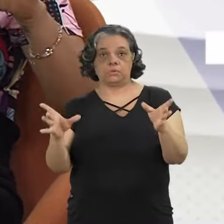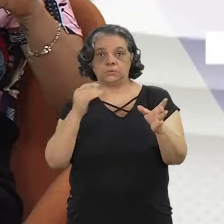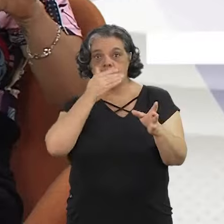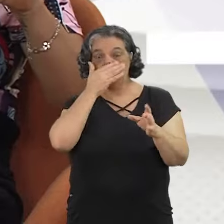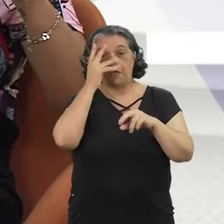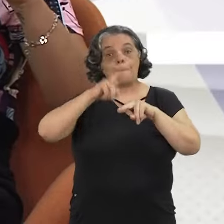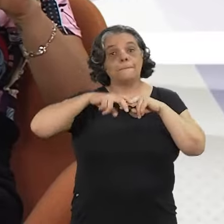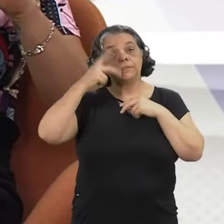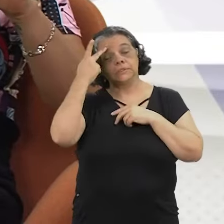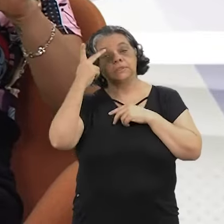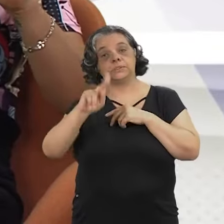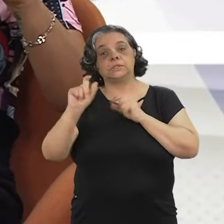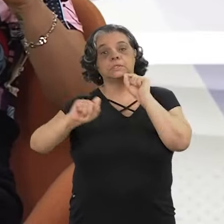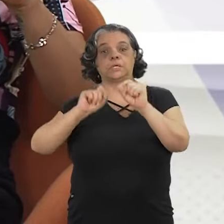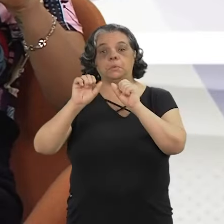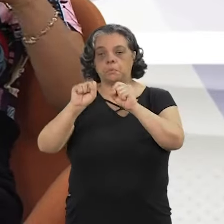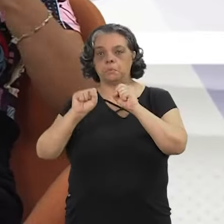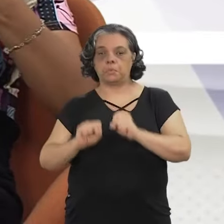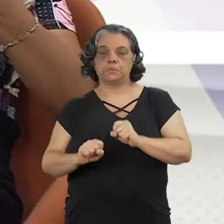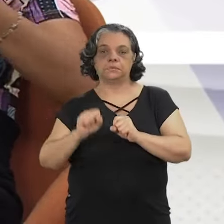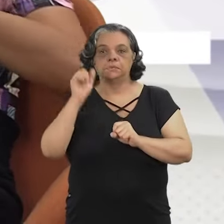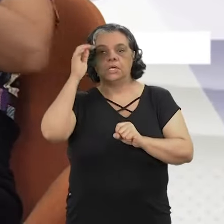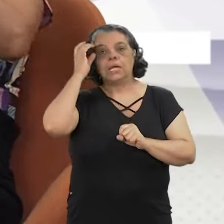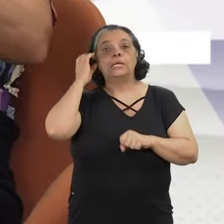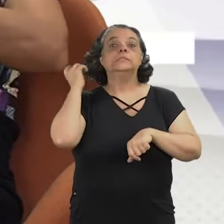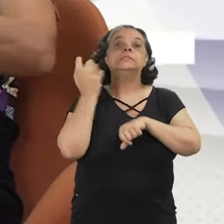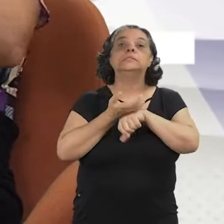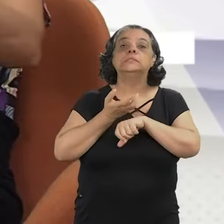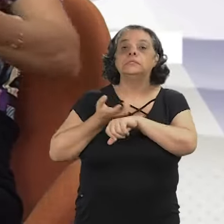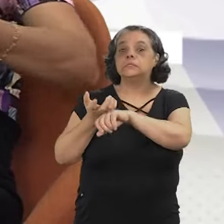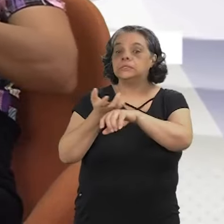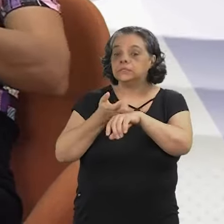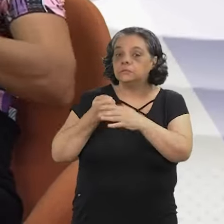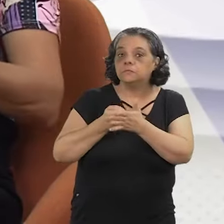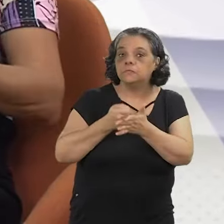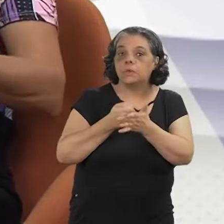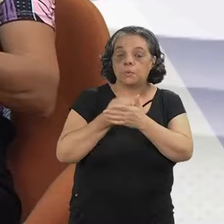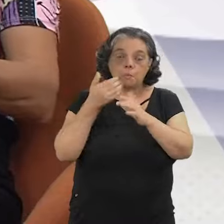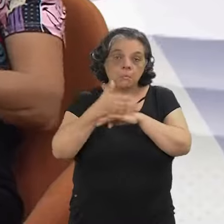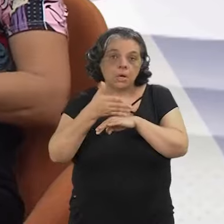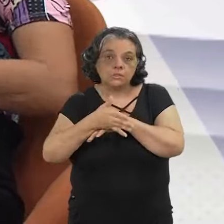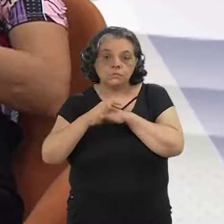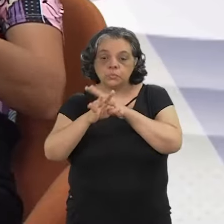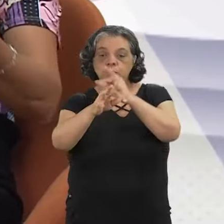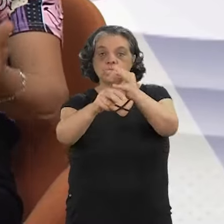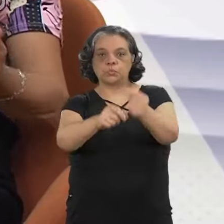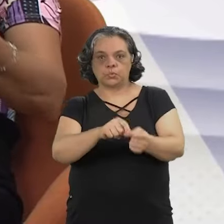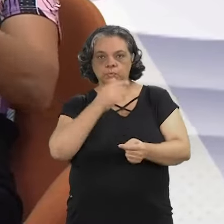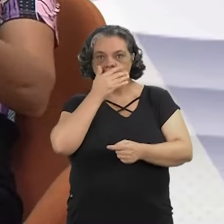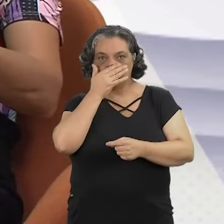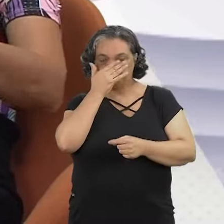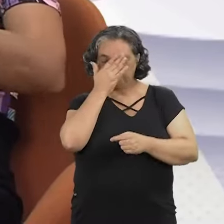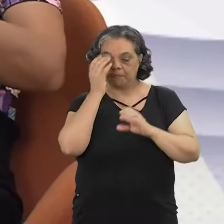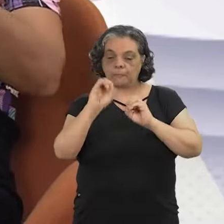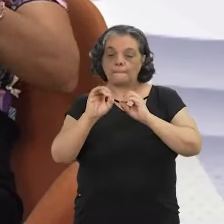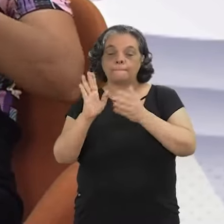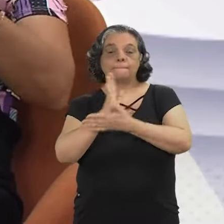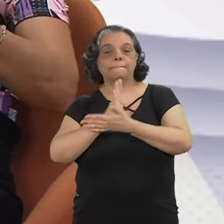Democráticos para que seja possível disciplinar vamos dizer assim com a participação de todos e